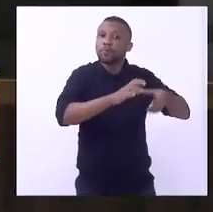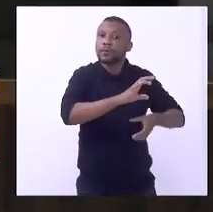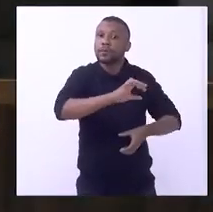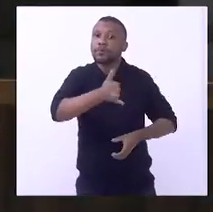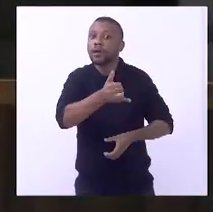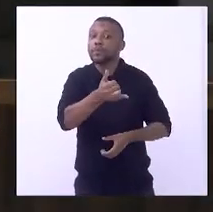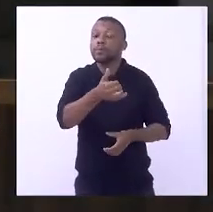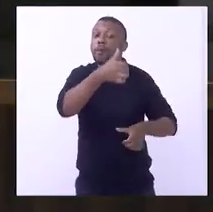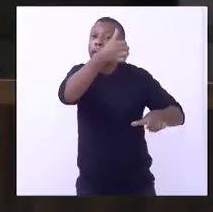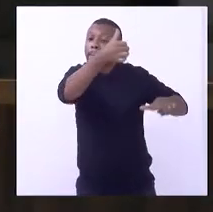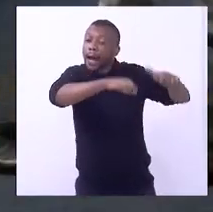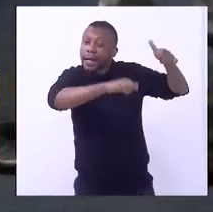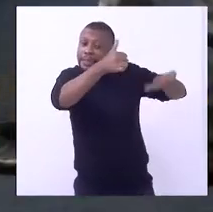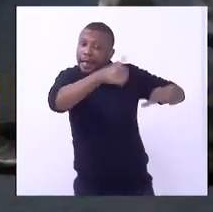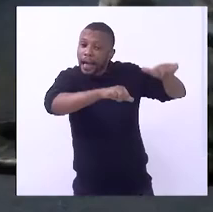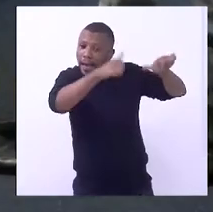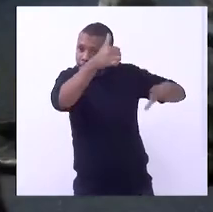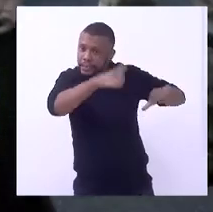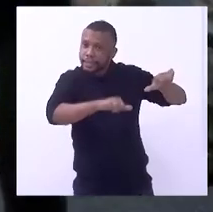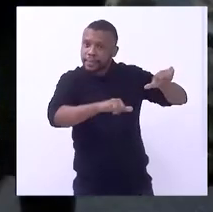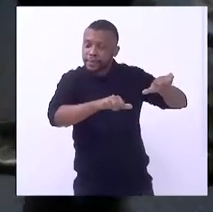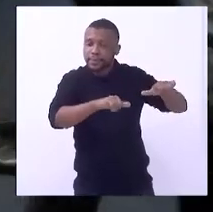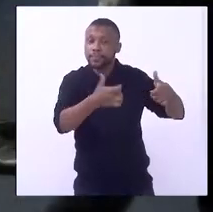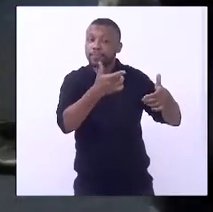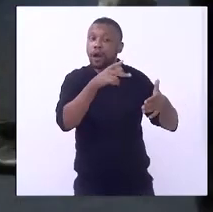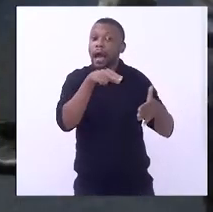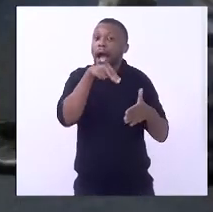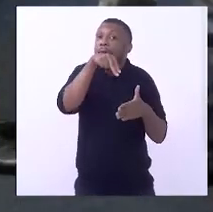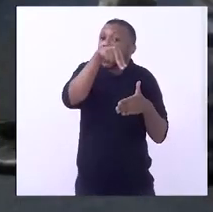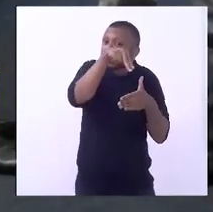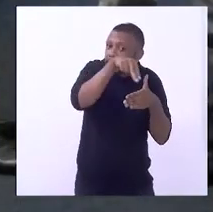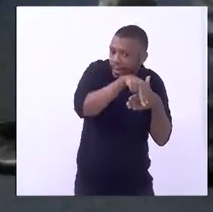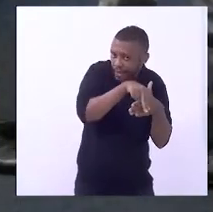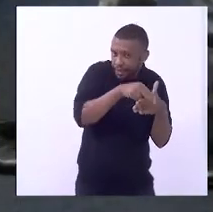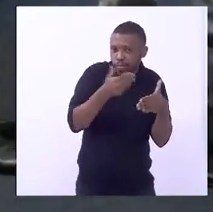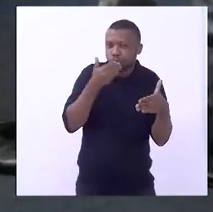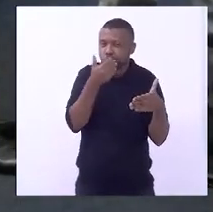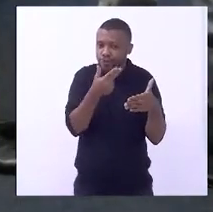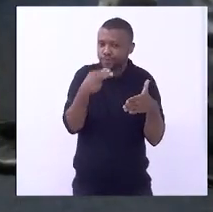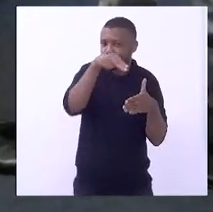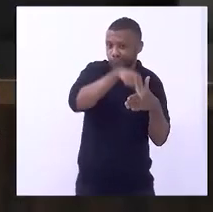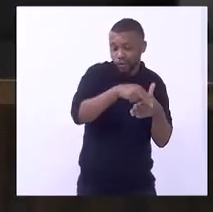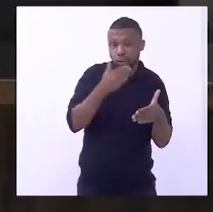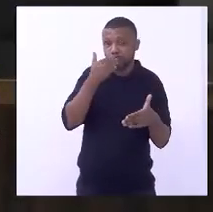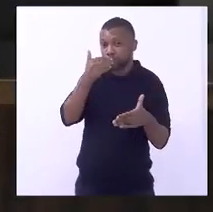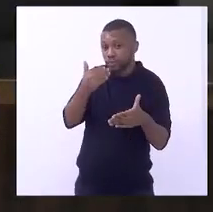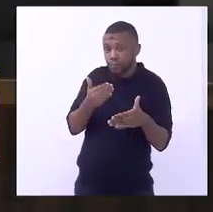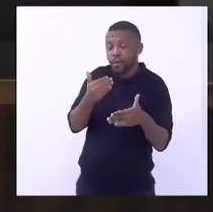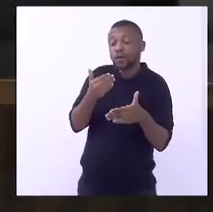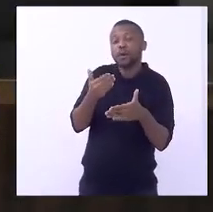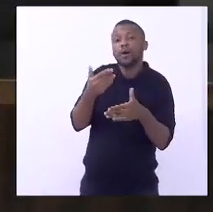Sobre? Pode haver necessidade de uma anexação. Eu queria pedir a Vossa Excelência que remetesse ao CCJ para uma nova análise.